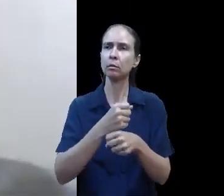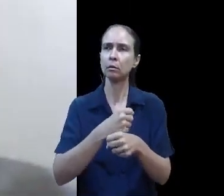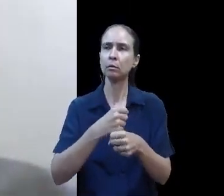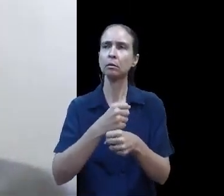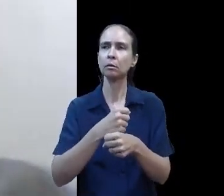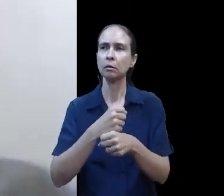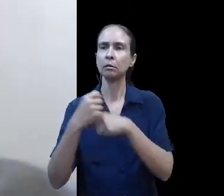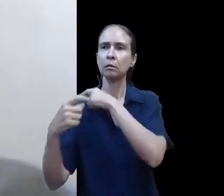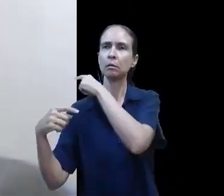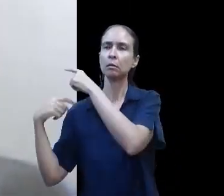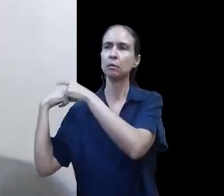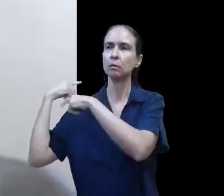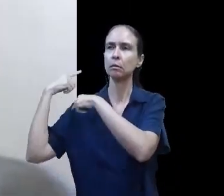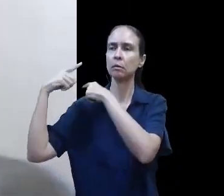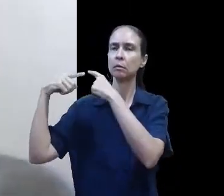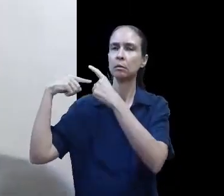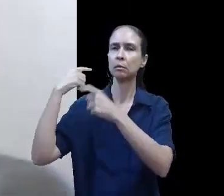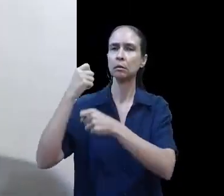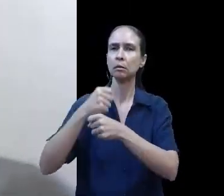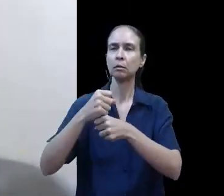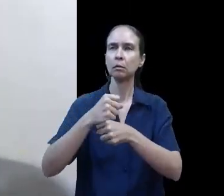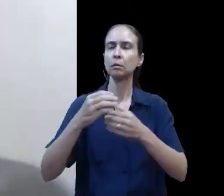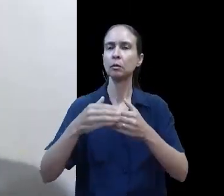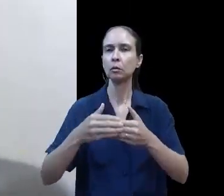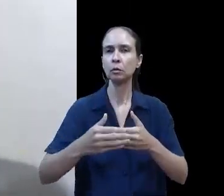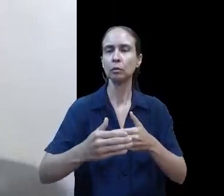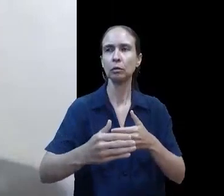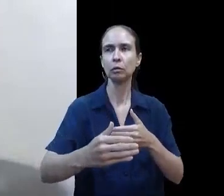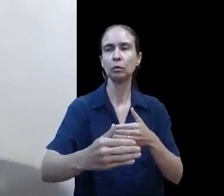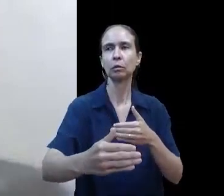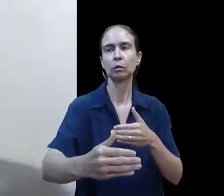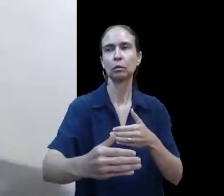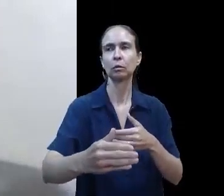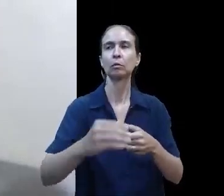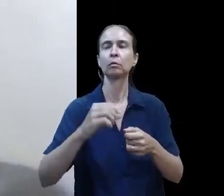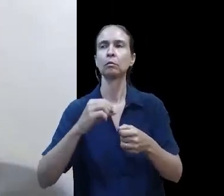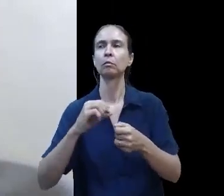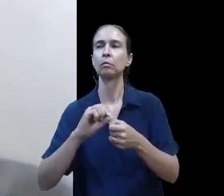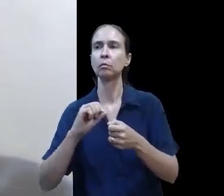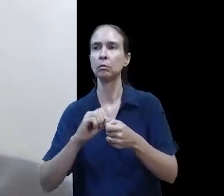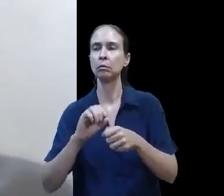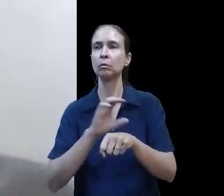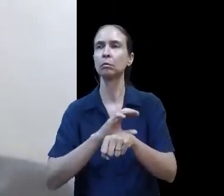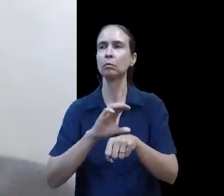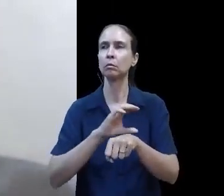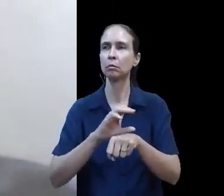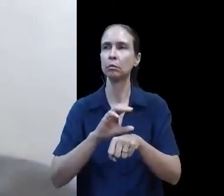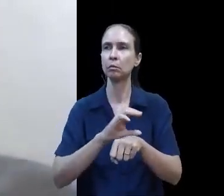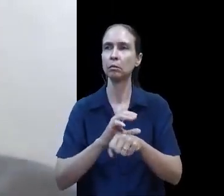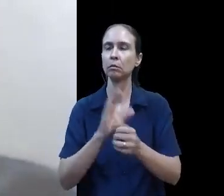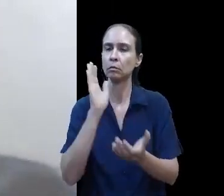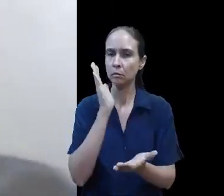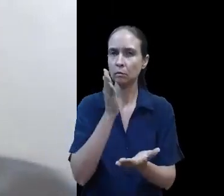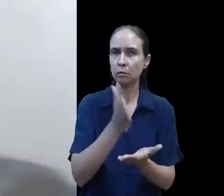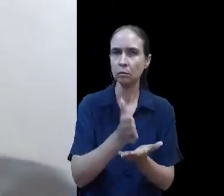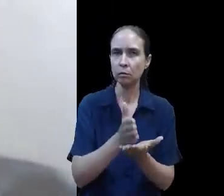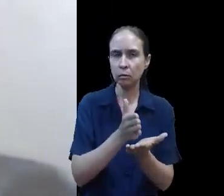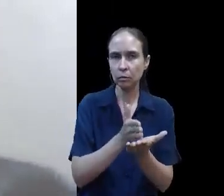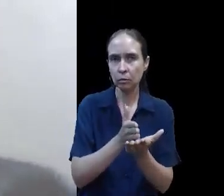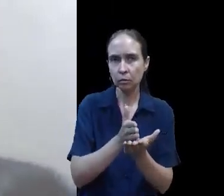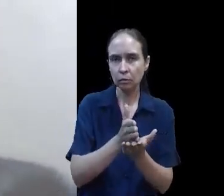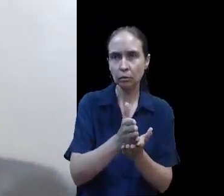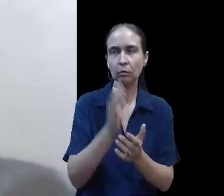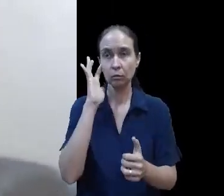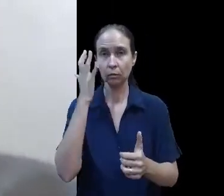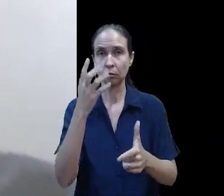o que é que aconteceu? Além das capacitações sempre direcionadas para resolver os problemas identificados